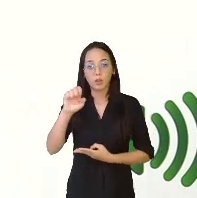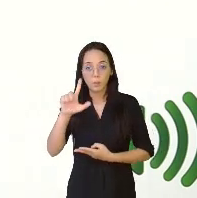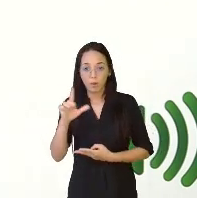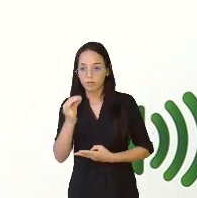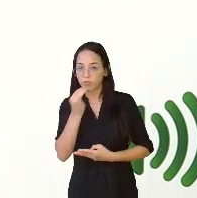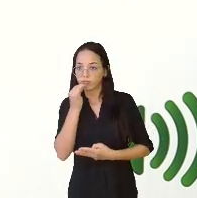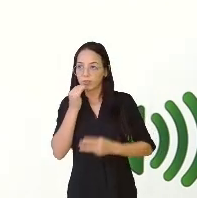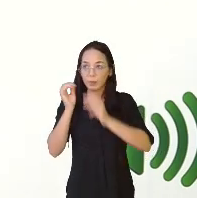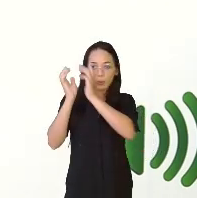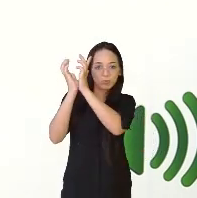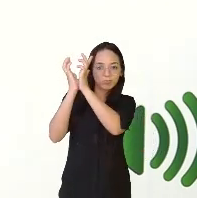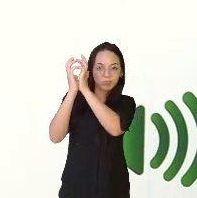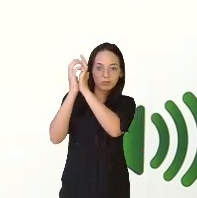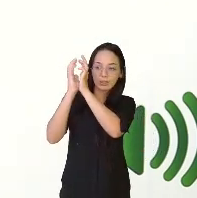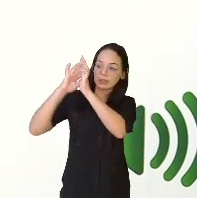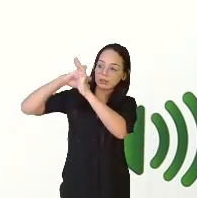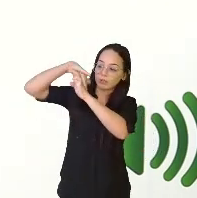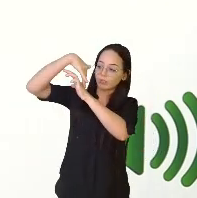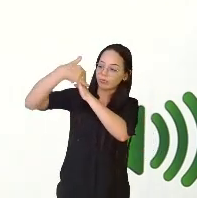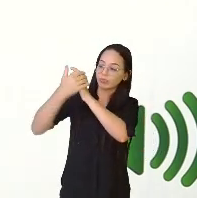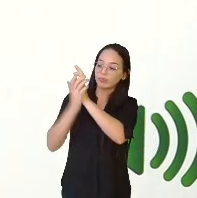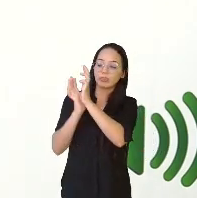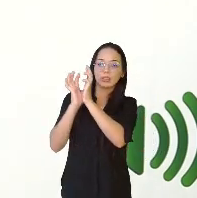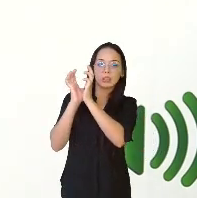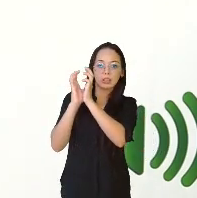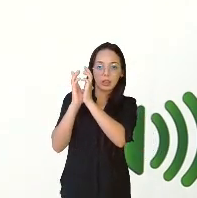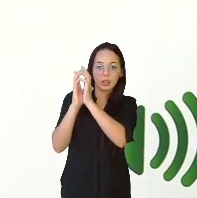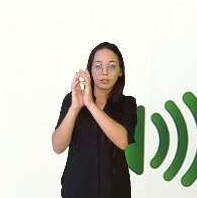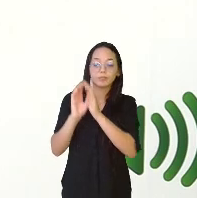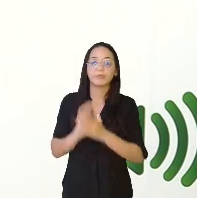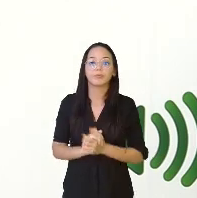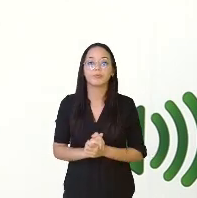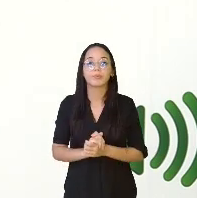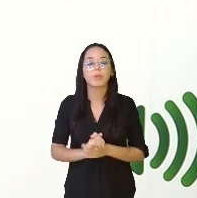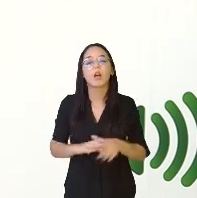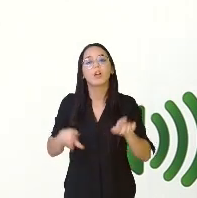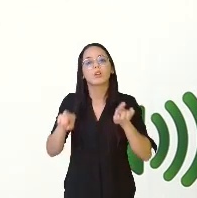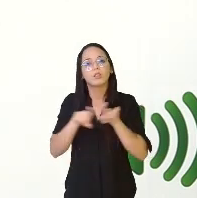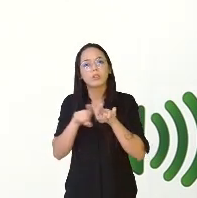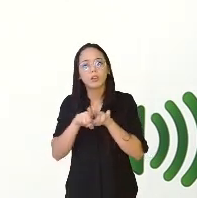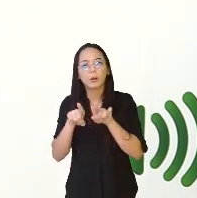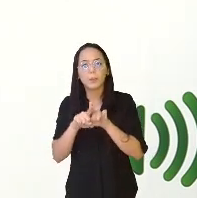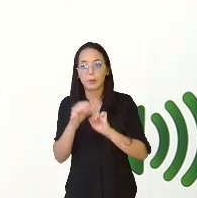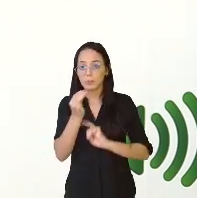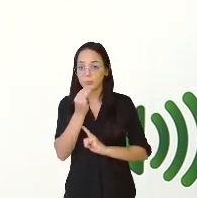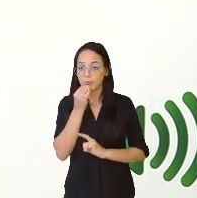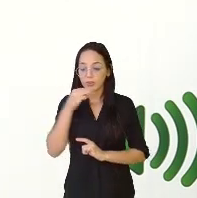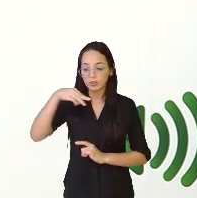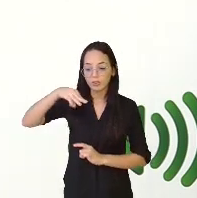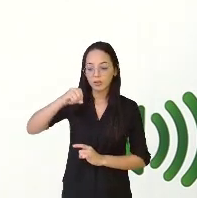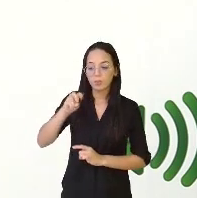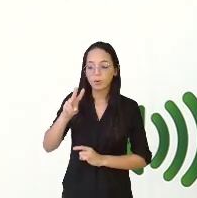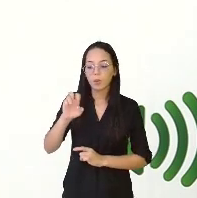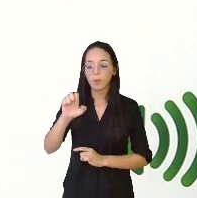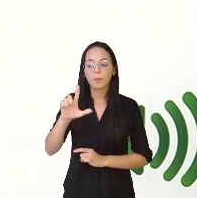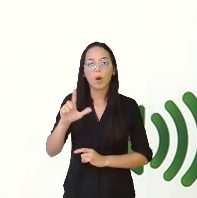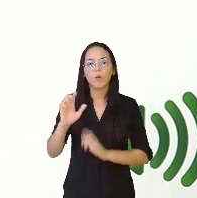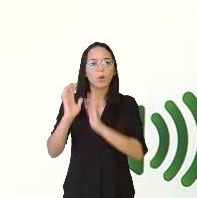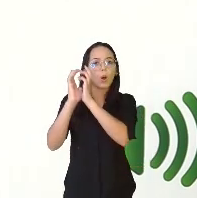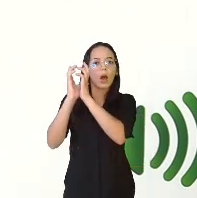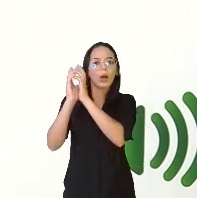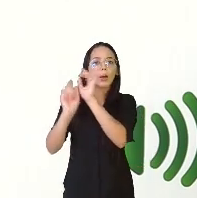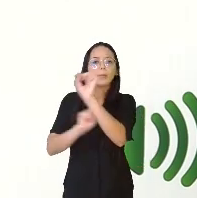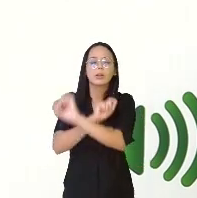craniana também, beleza? Da nossa cabeça, a parte que é móvel da nossa cabeça é